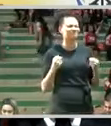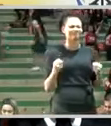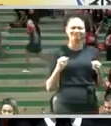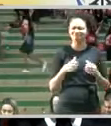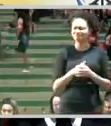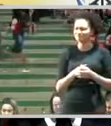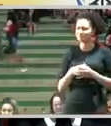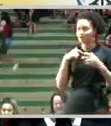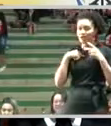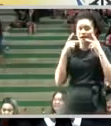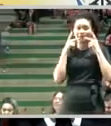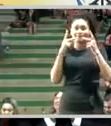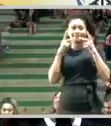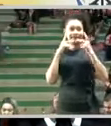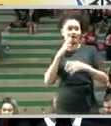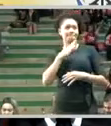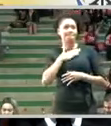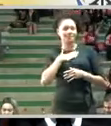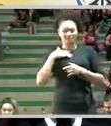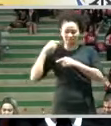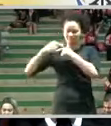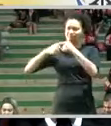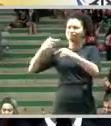Eu estou pregando para a minha geração.